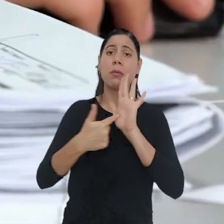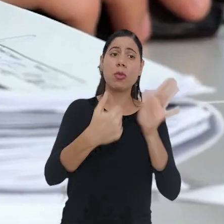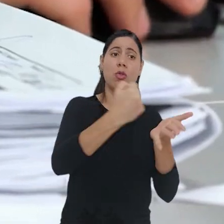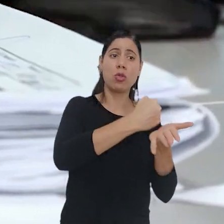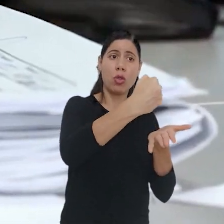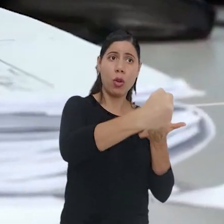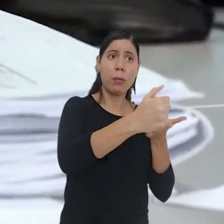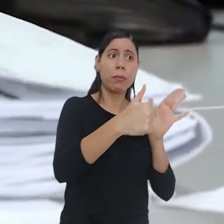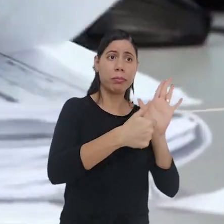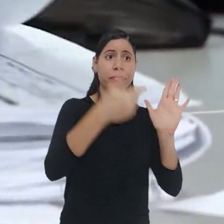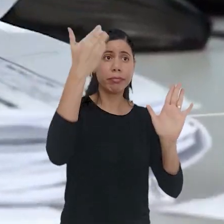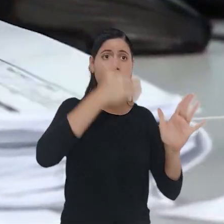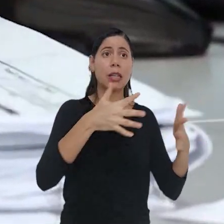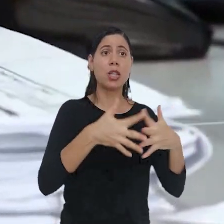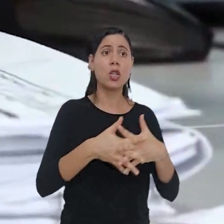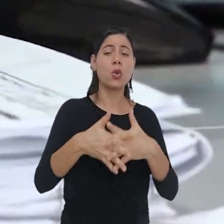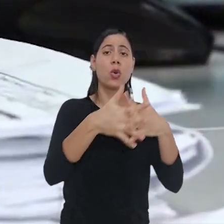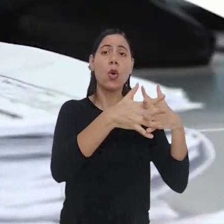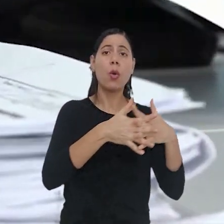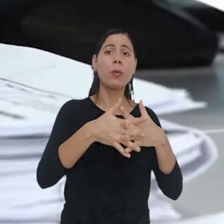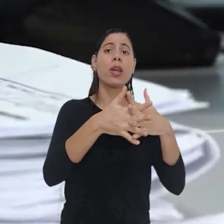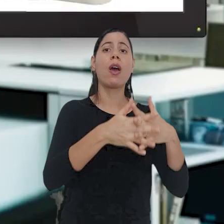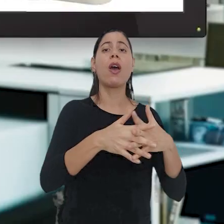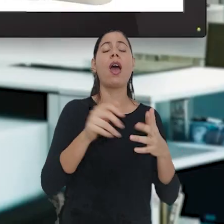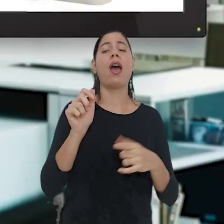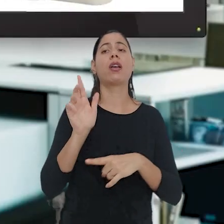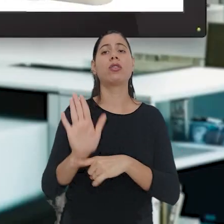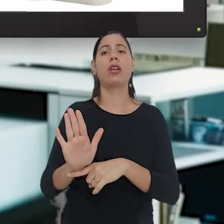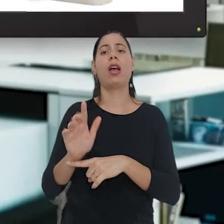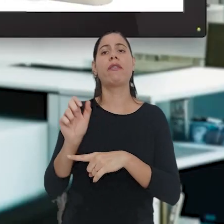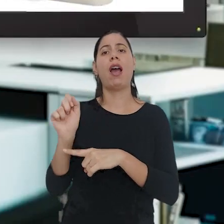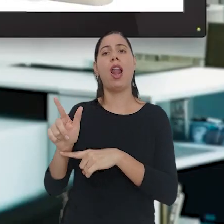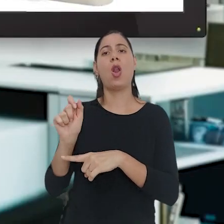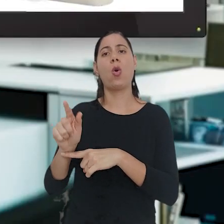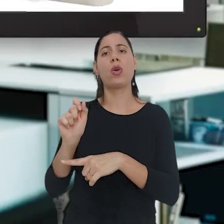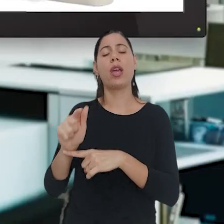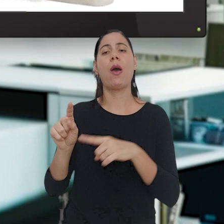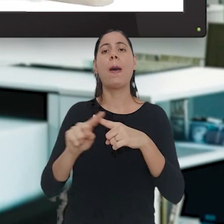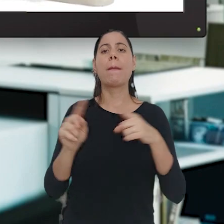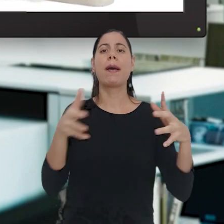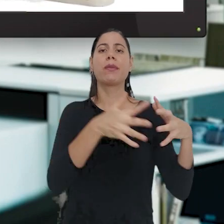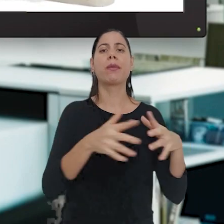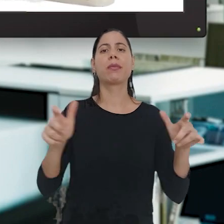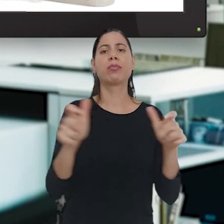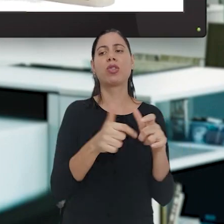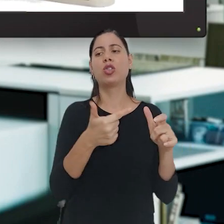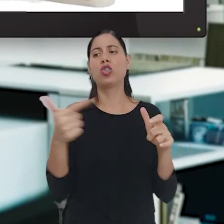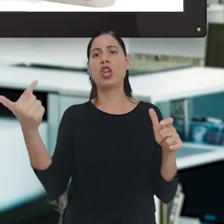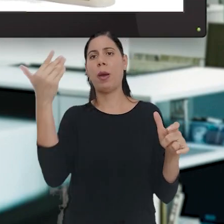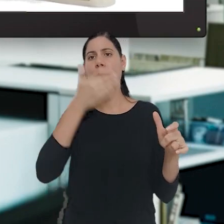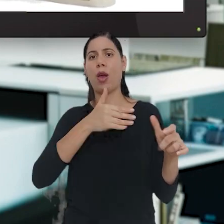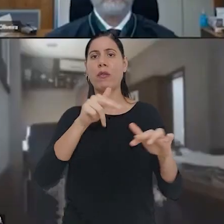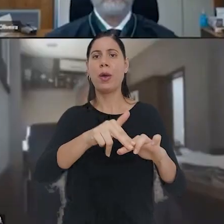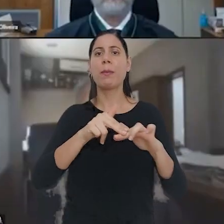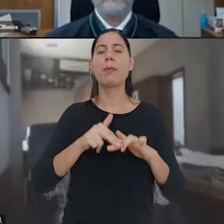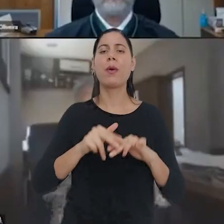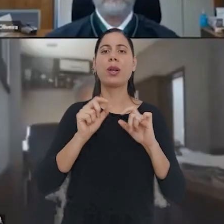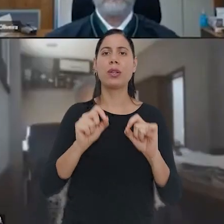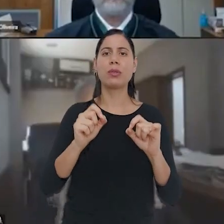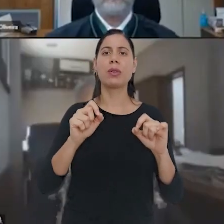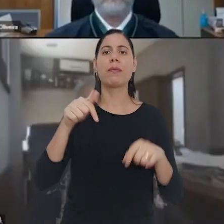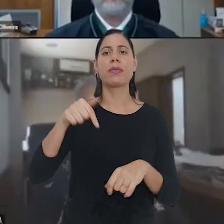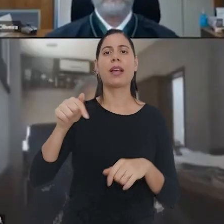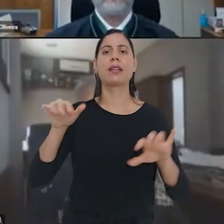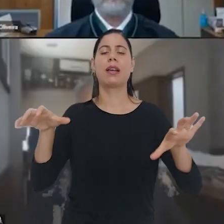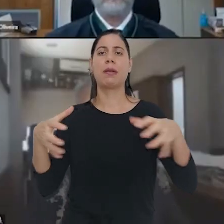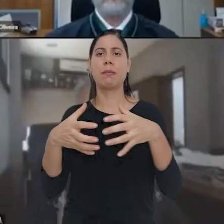documento comprovando que o caminhão era utilizado para o aluguel. Já a caminhonete não tinha qualquer comprovação. Por isso, a